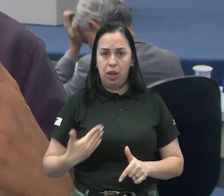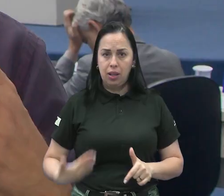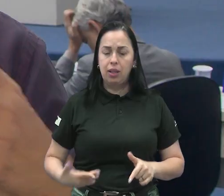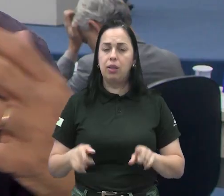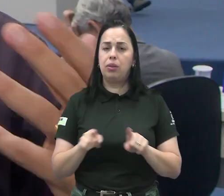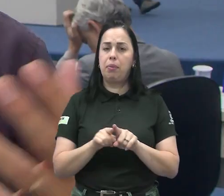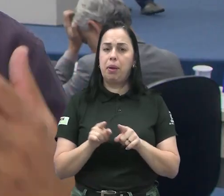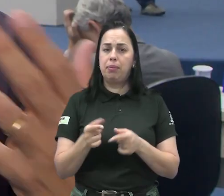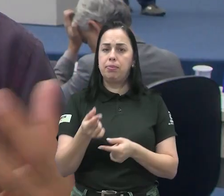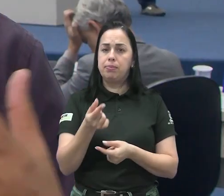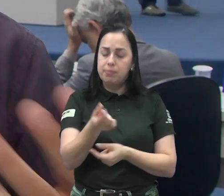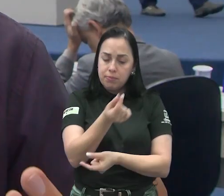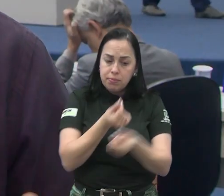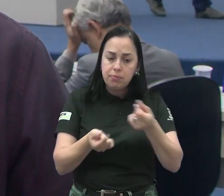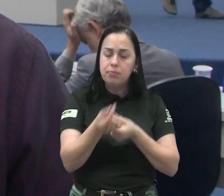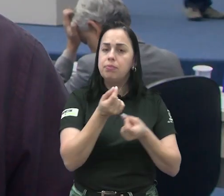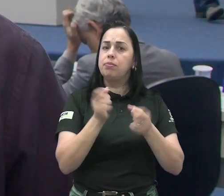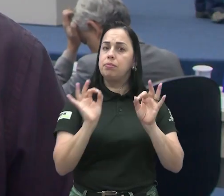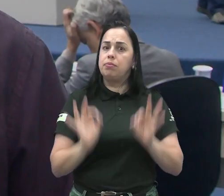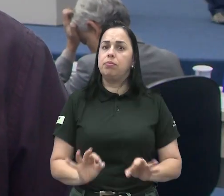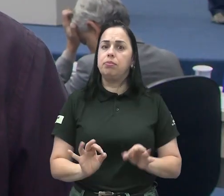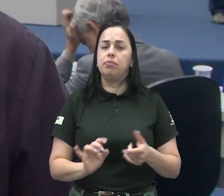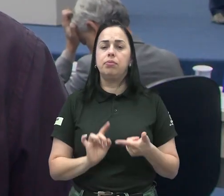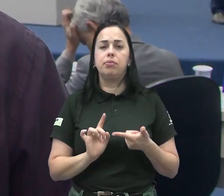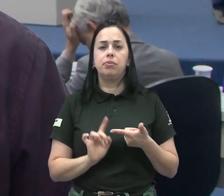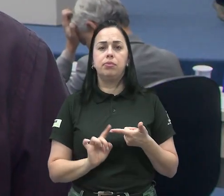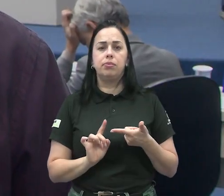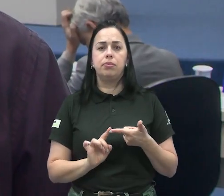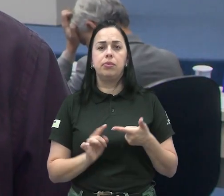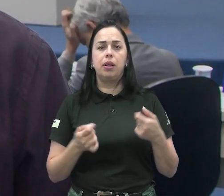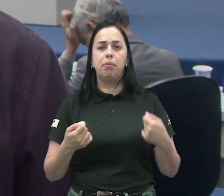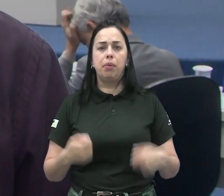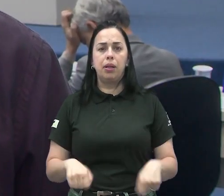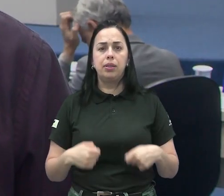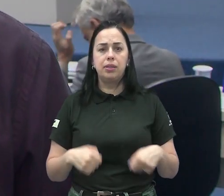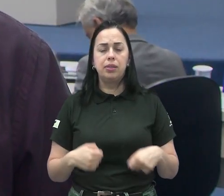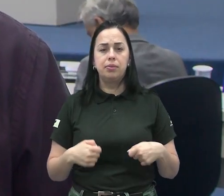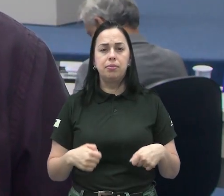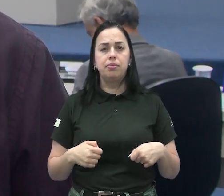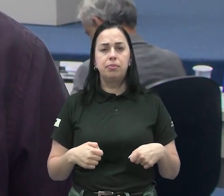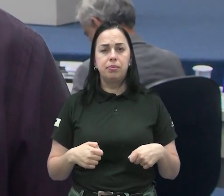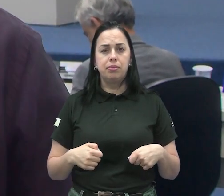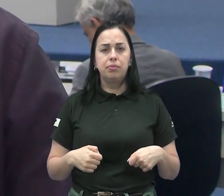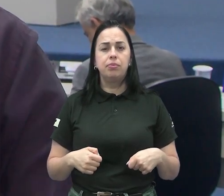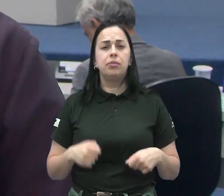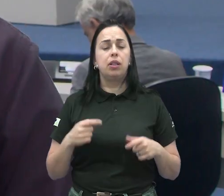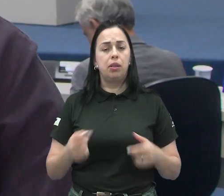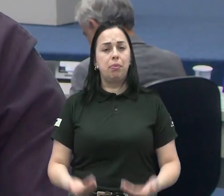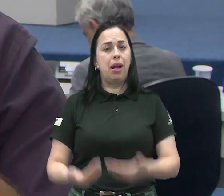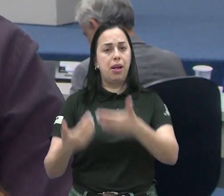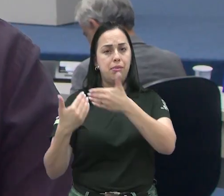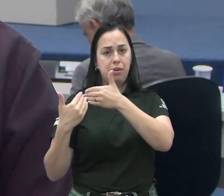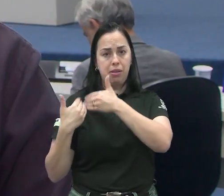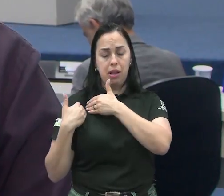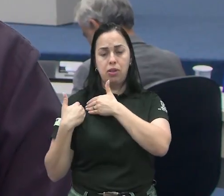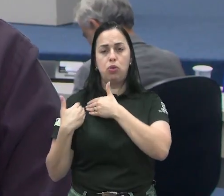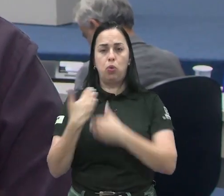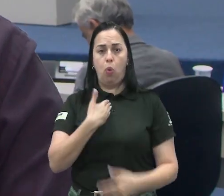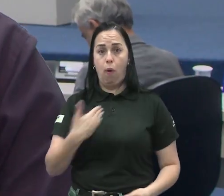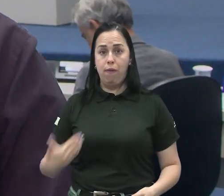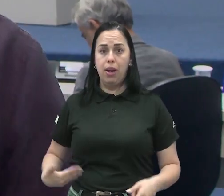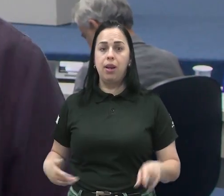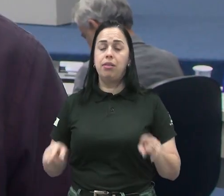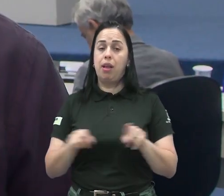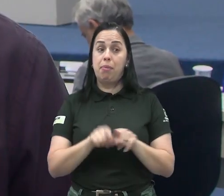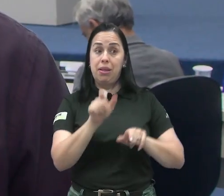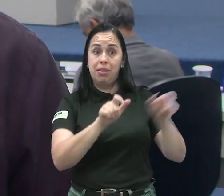de uma economia circular que efetivamente precisa ser exercício de um comprometimento não